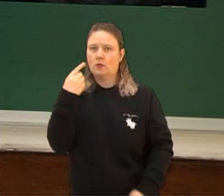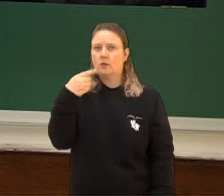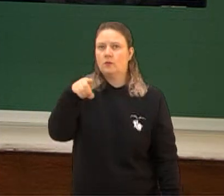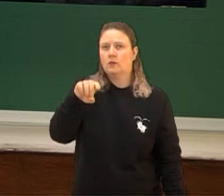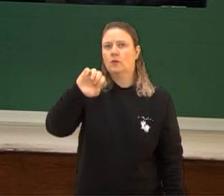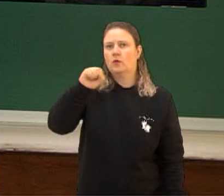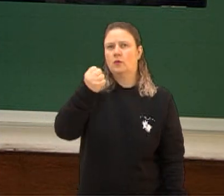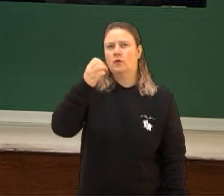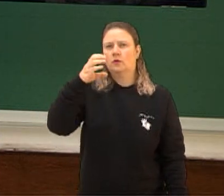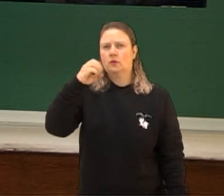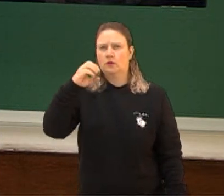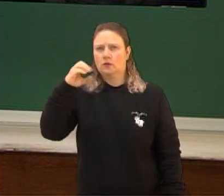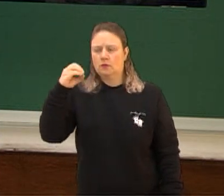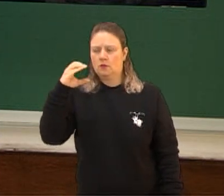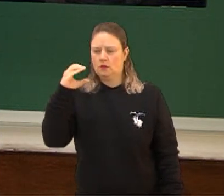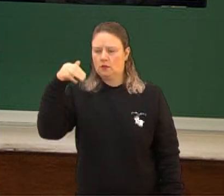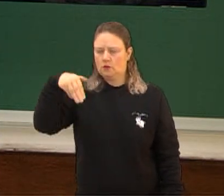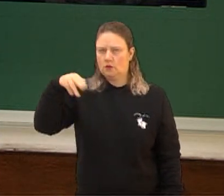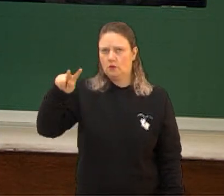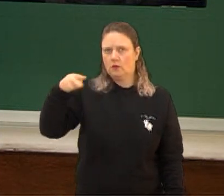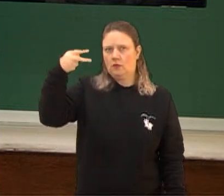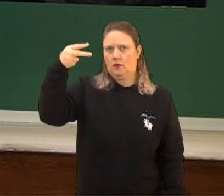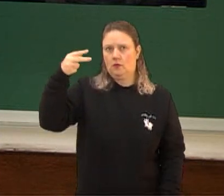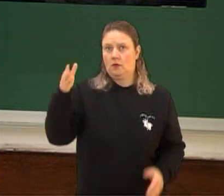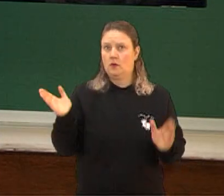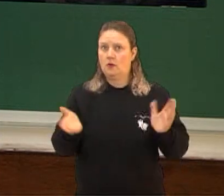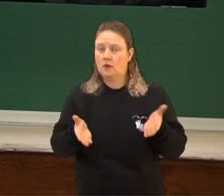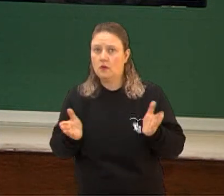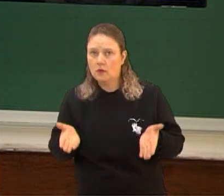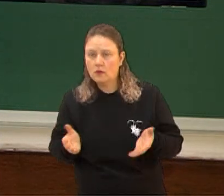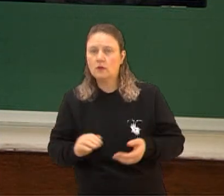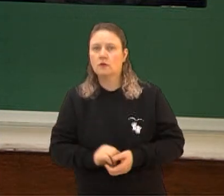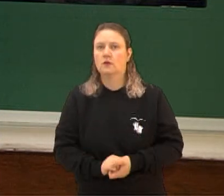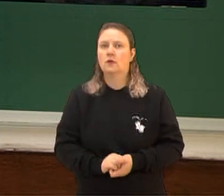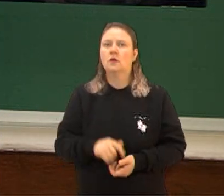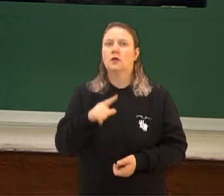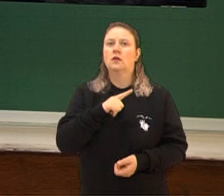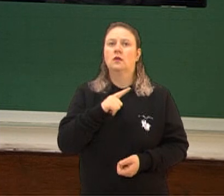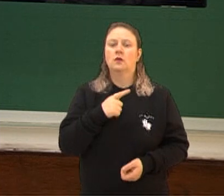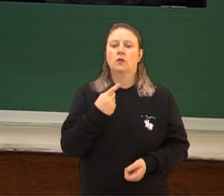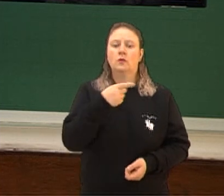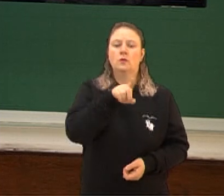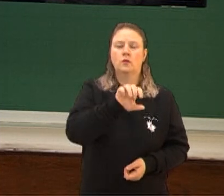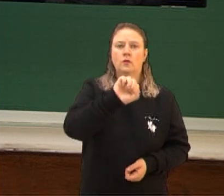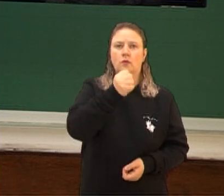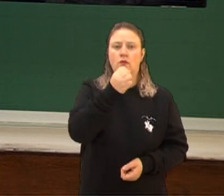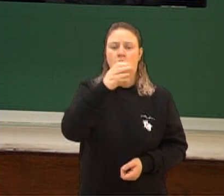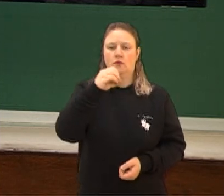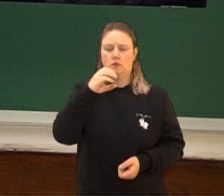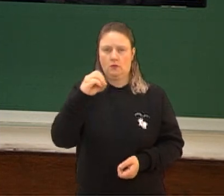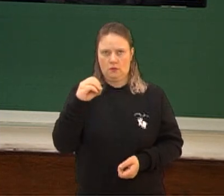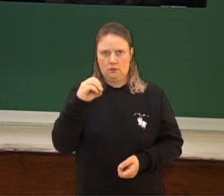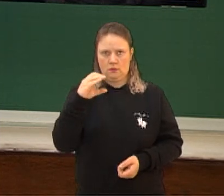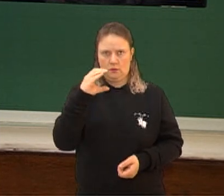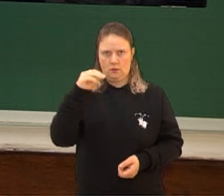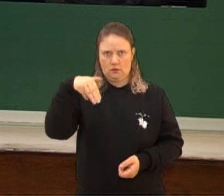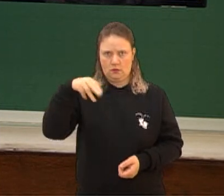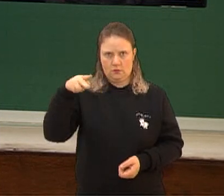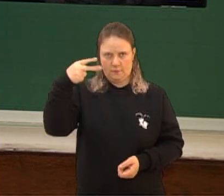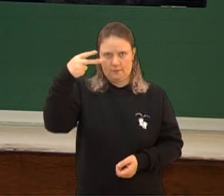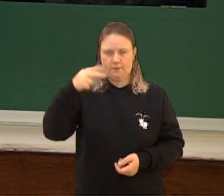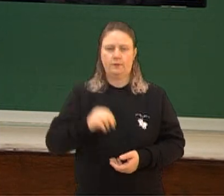eu tenho de área lateral 1.800 centímetros quadrados. Vamos continuar que não é aí que